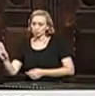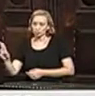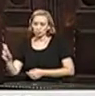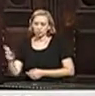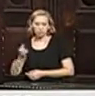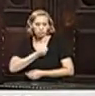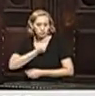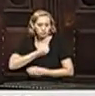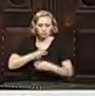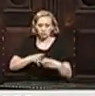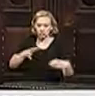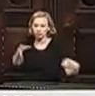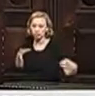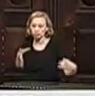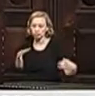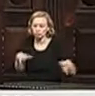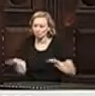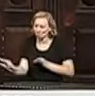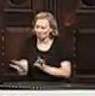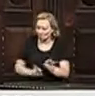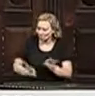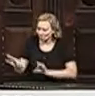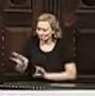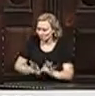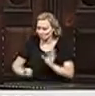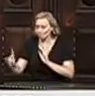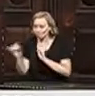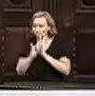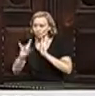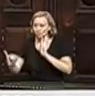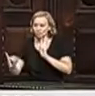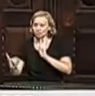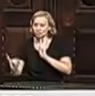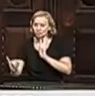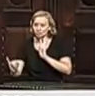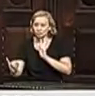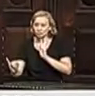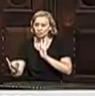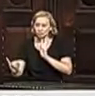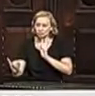E todo esse projeto de lei fere